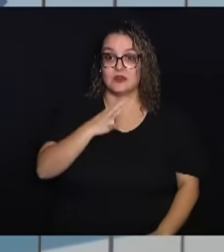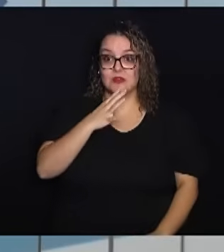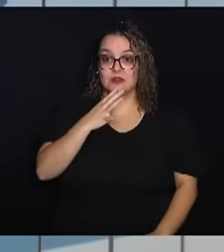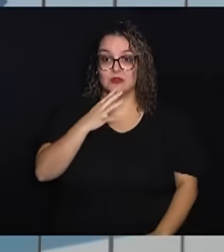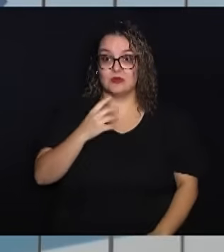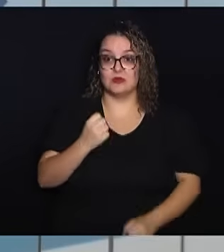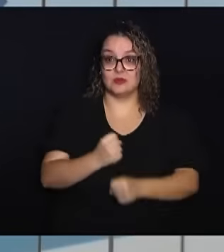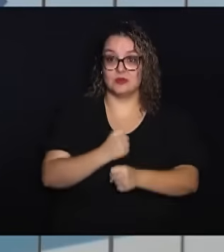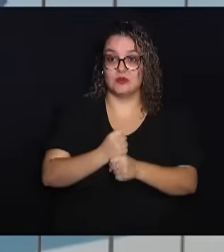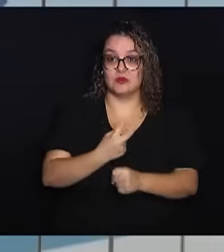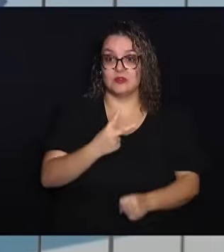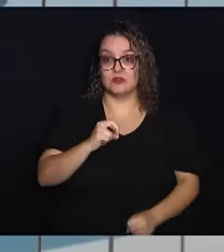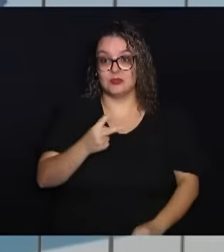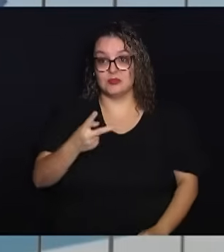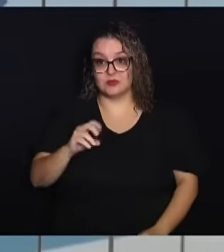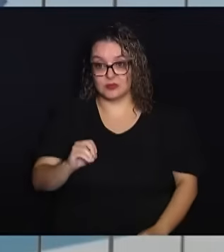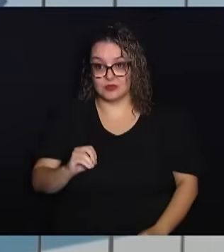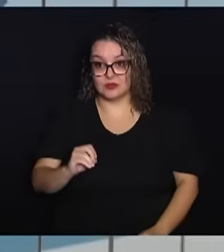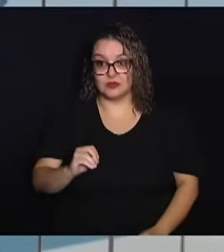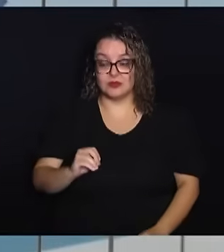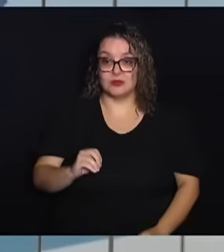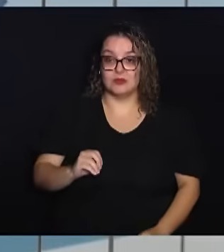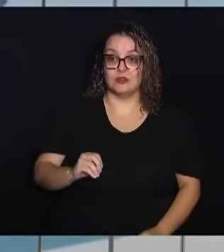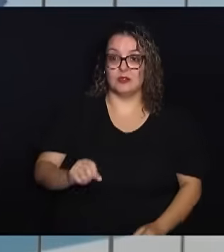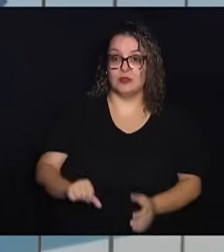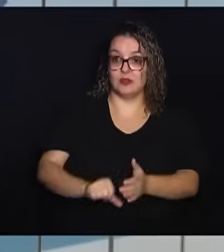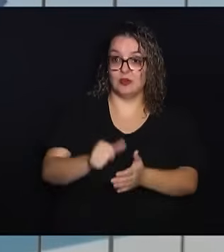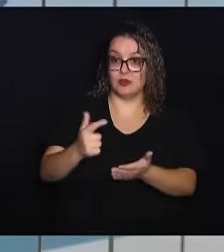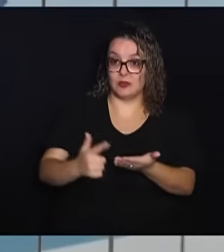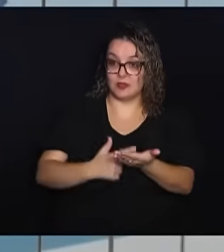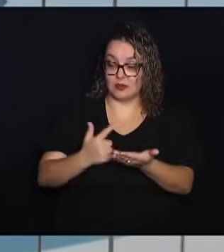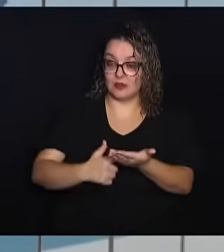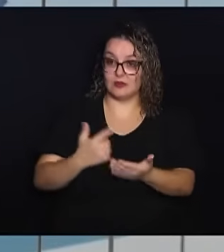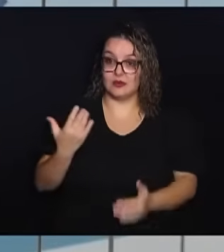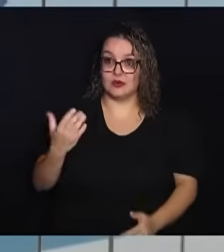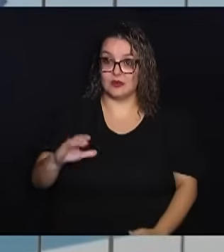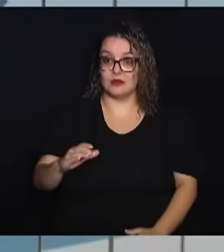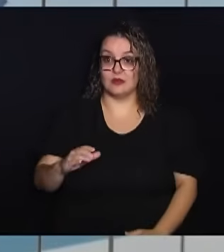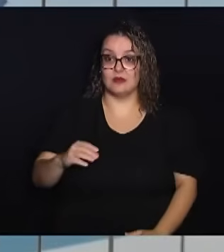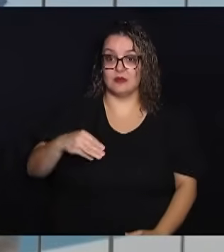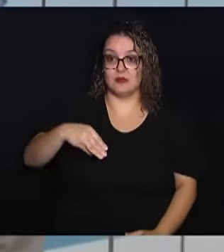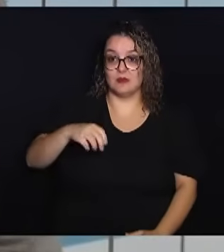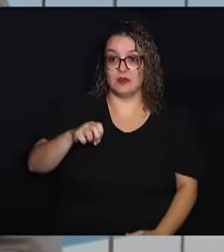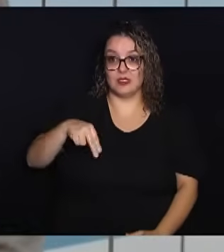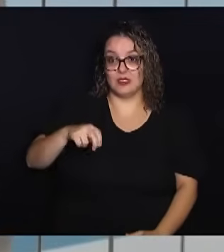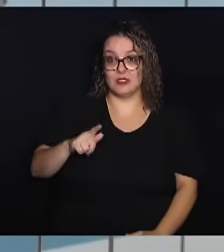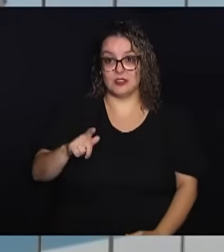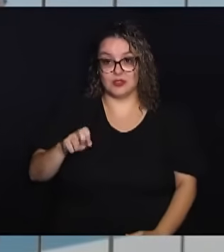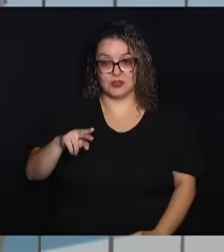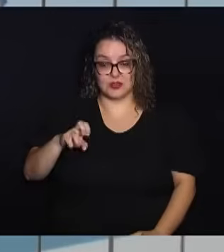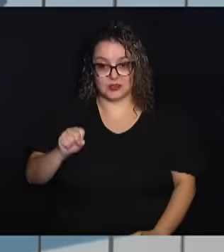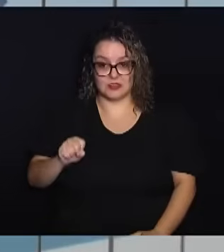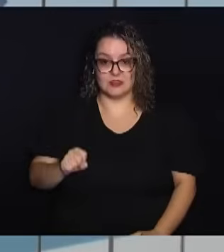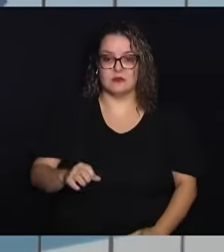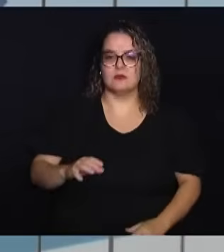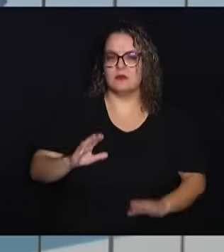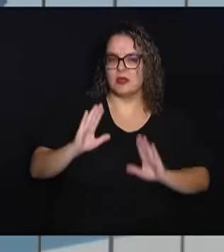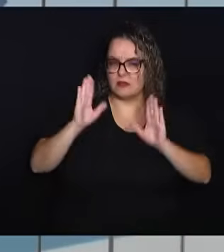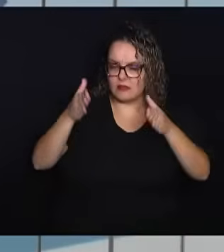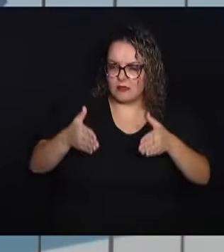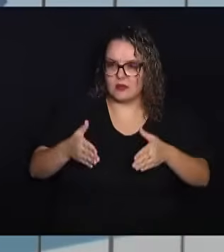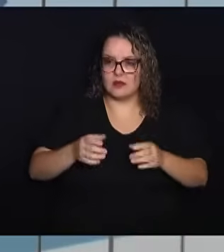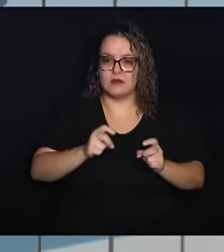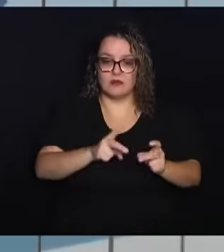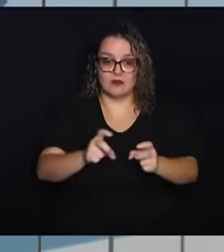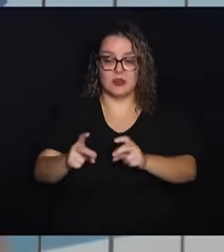de 2020, através do primeiro livro que eu lancei, que chama Managers, que é um livro mais com foco em vendas,